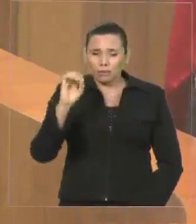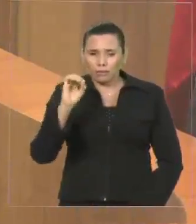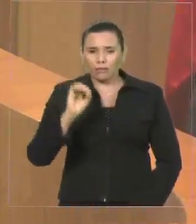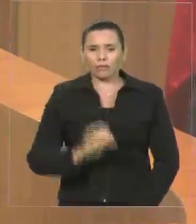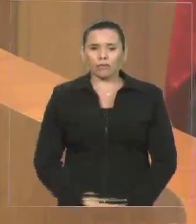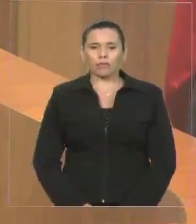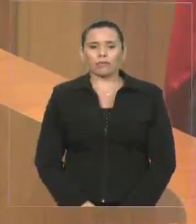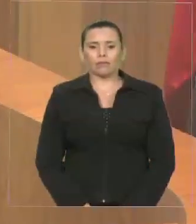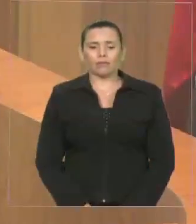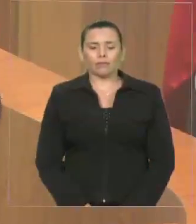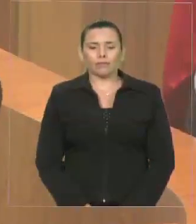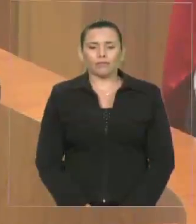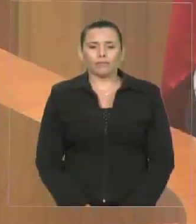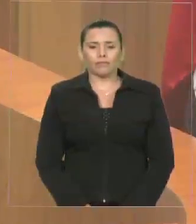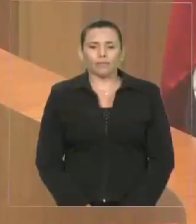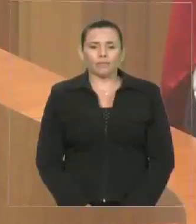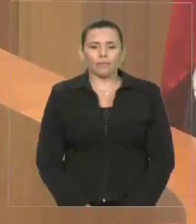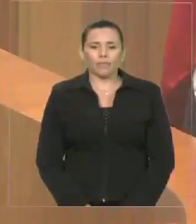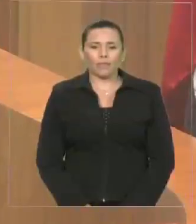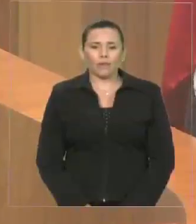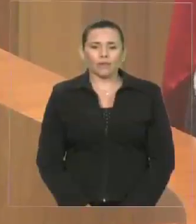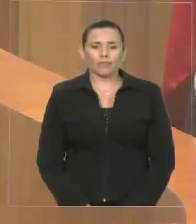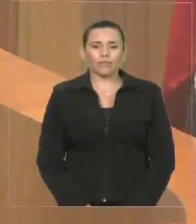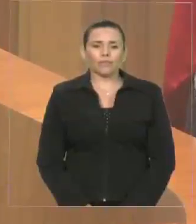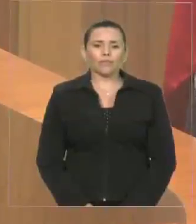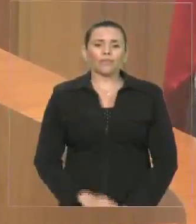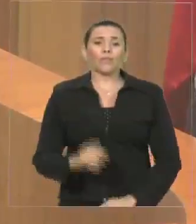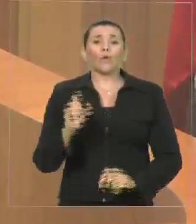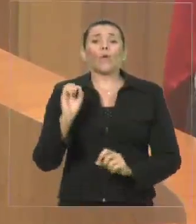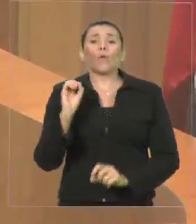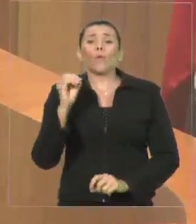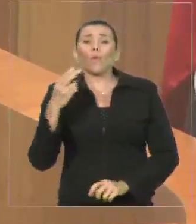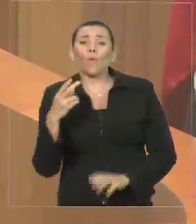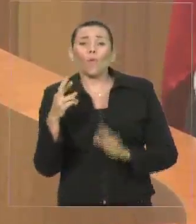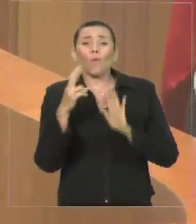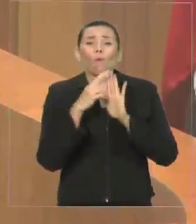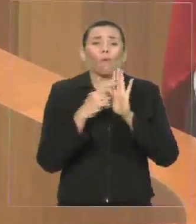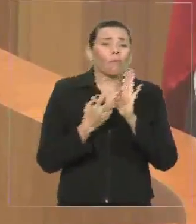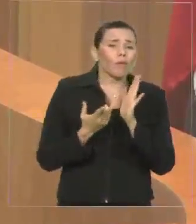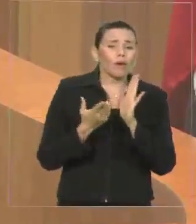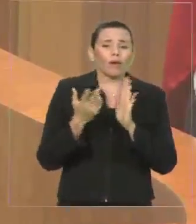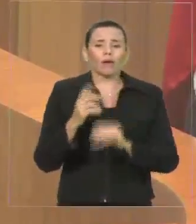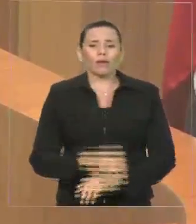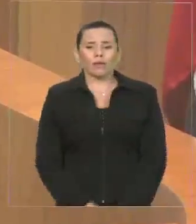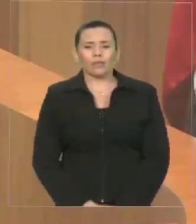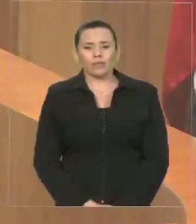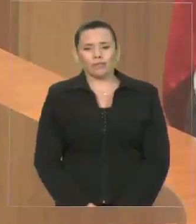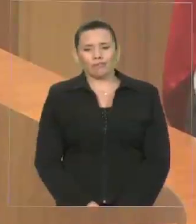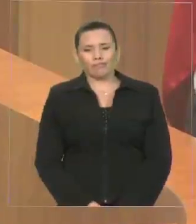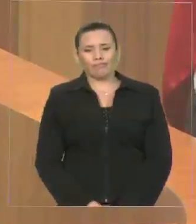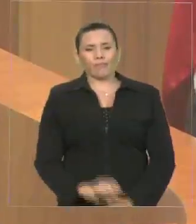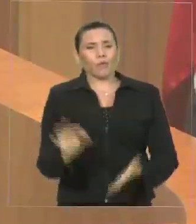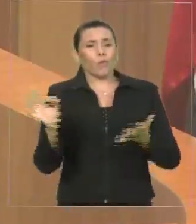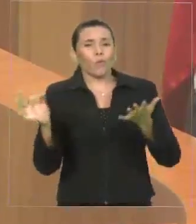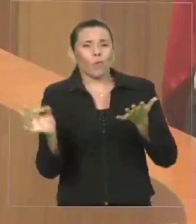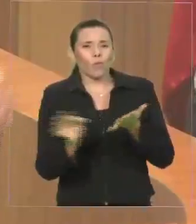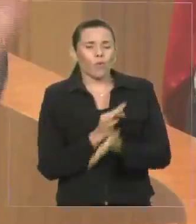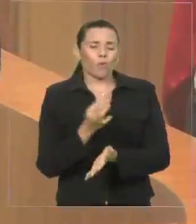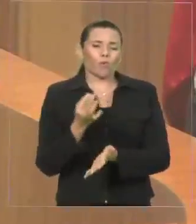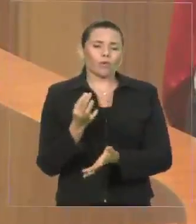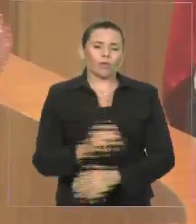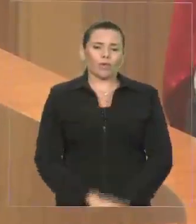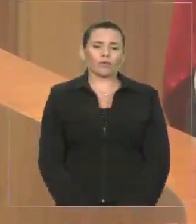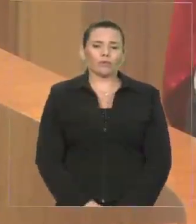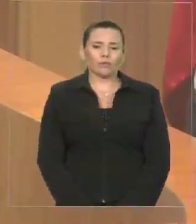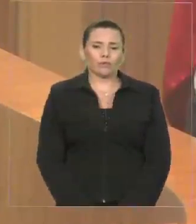ou inexigibilidade, ou sem regular cobertura contratual, deputado Alexandre Almeida. Aqueles